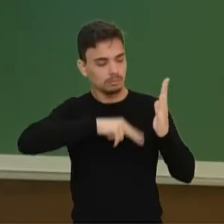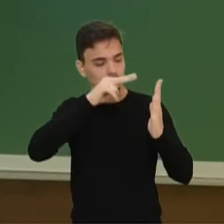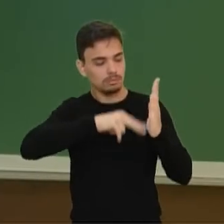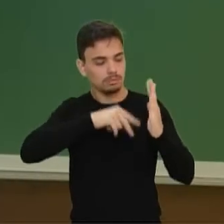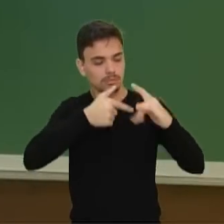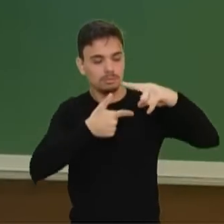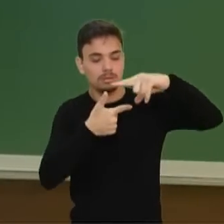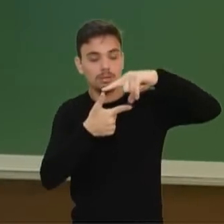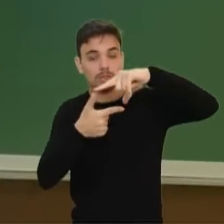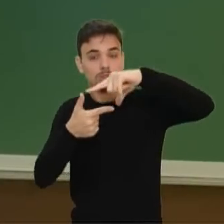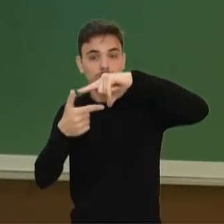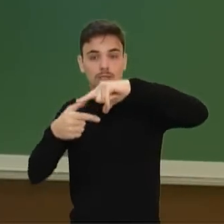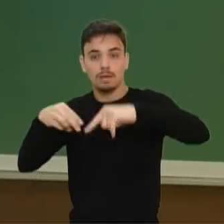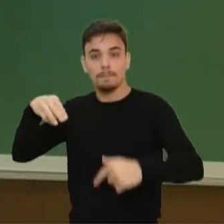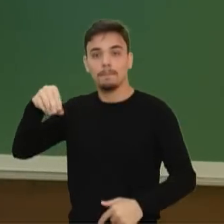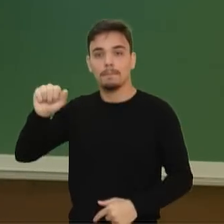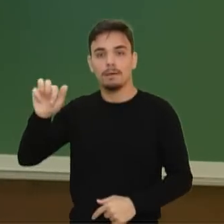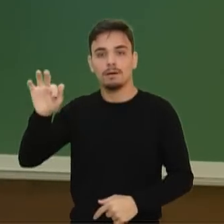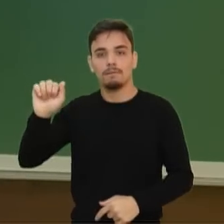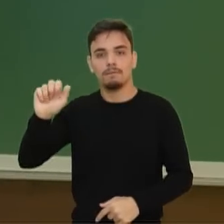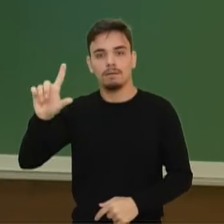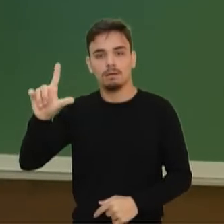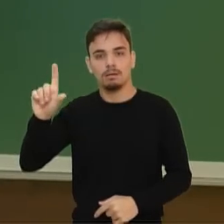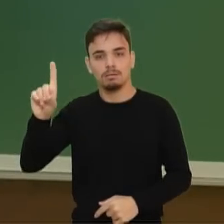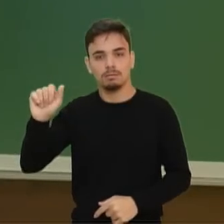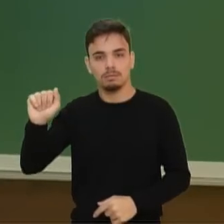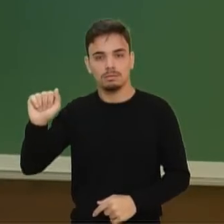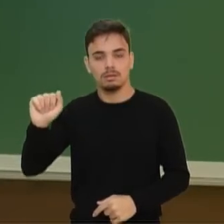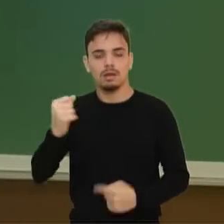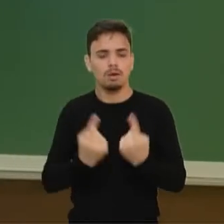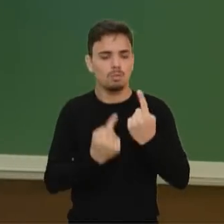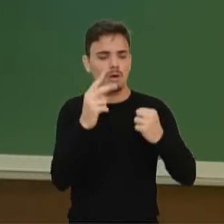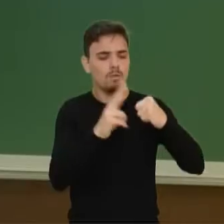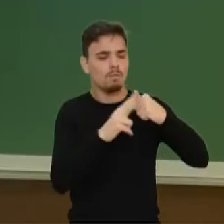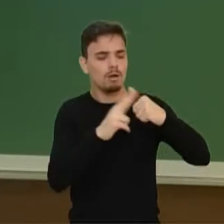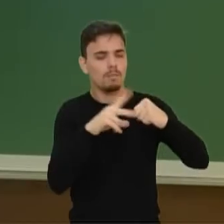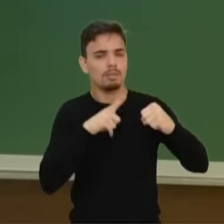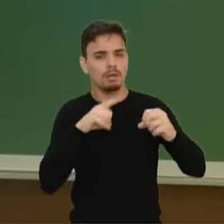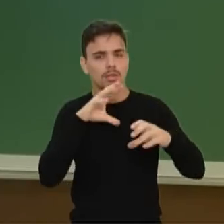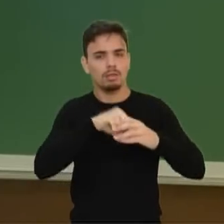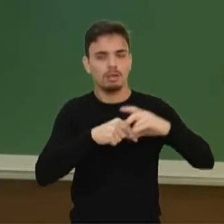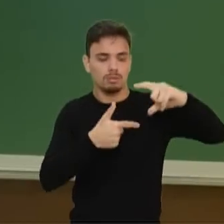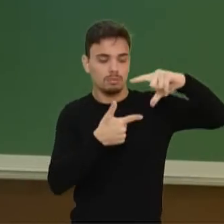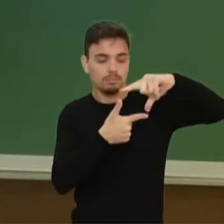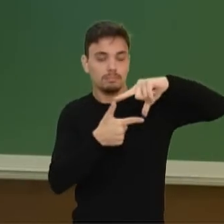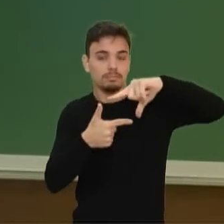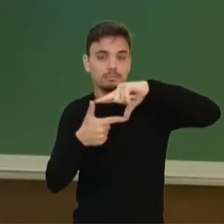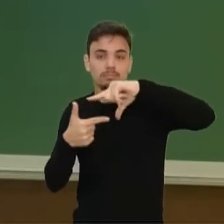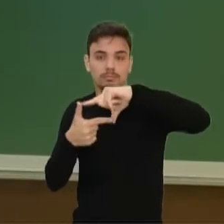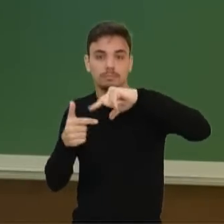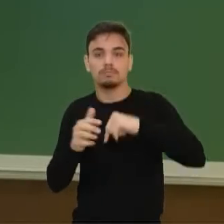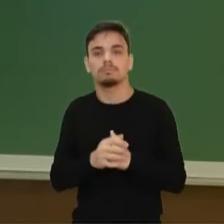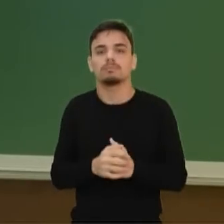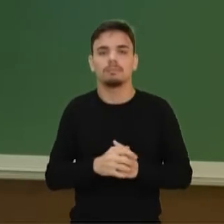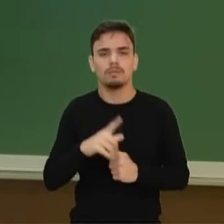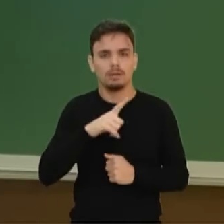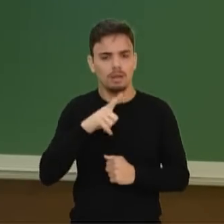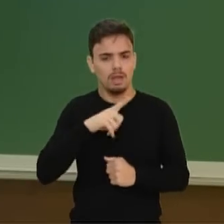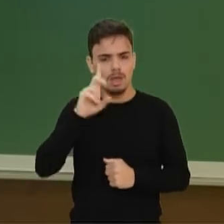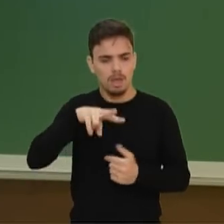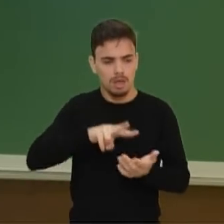Mafalda, responda: quais são os verbos que aparecem na tirinha? Eles estão na voz